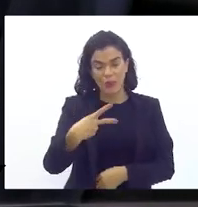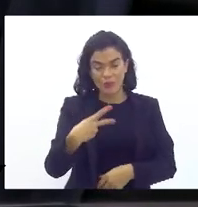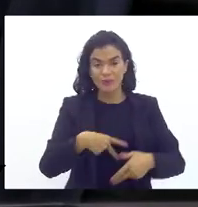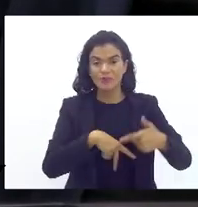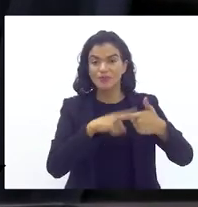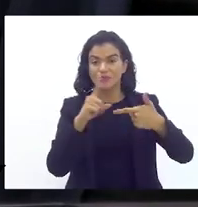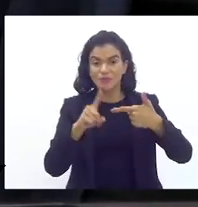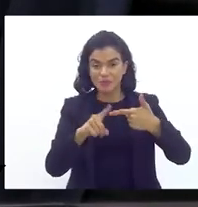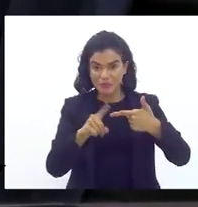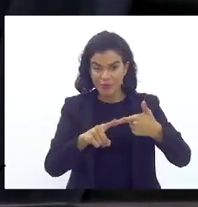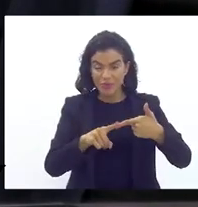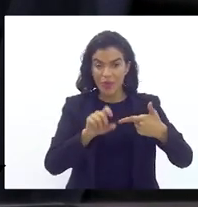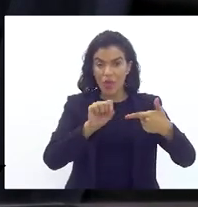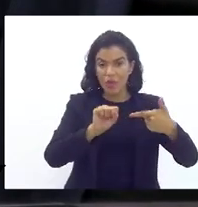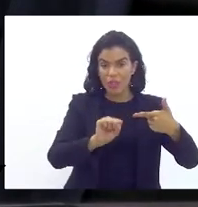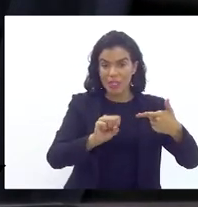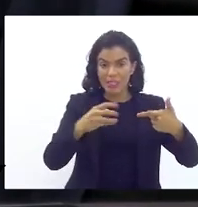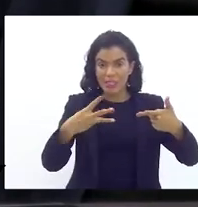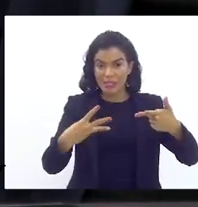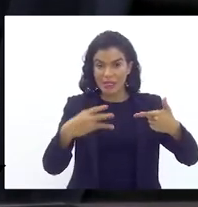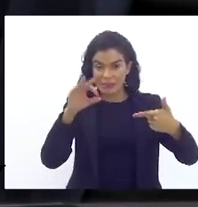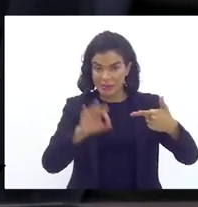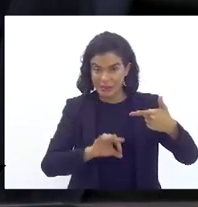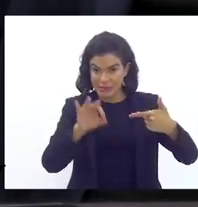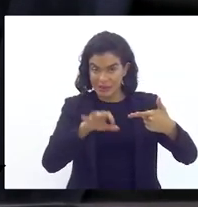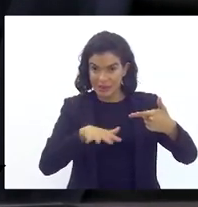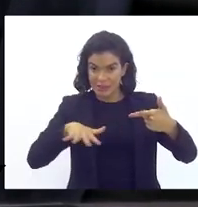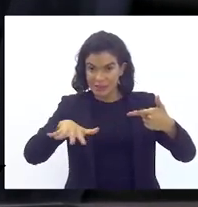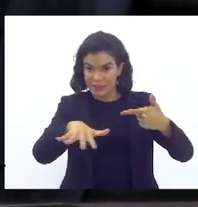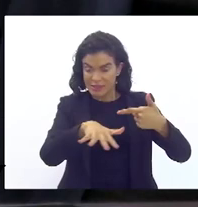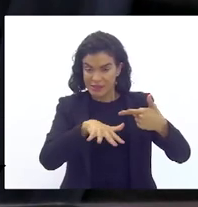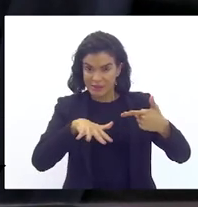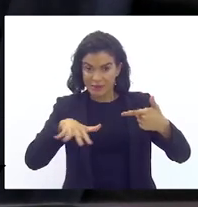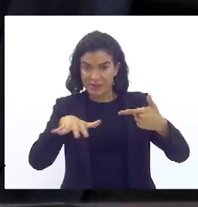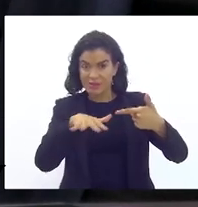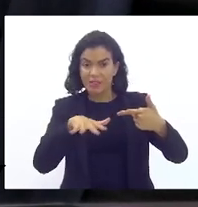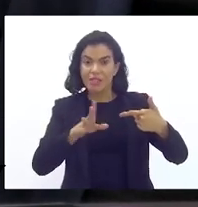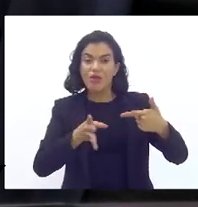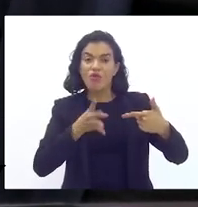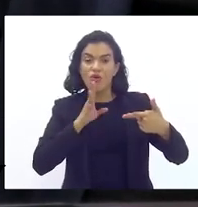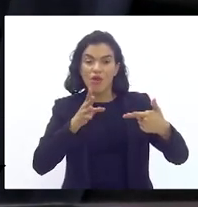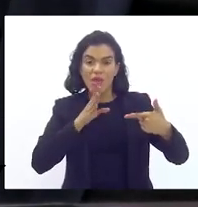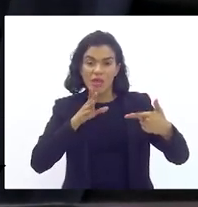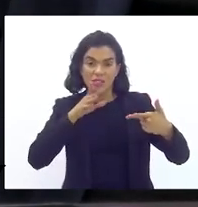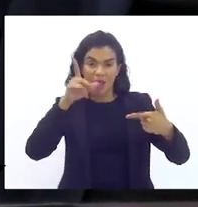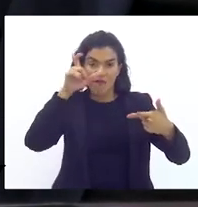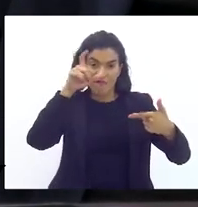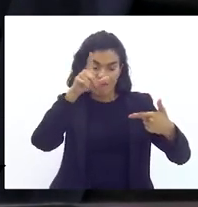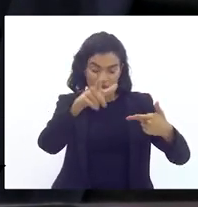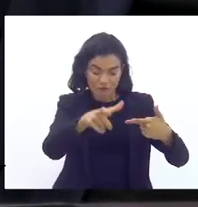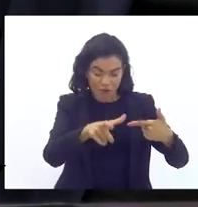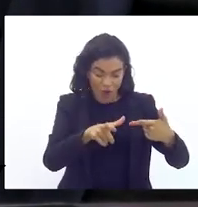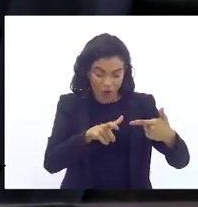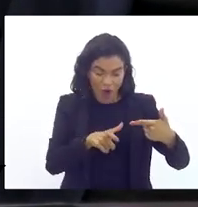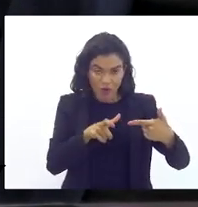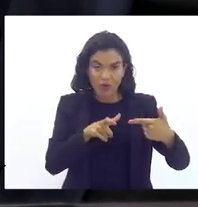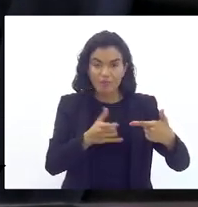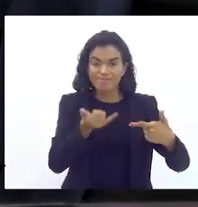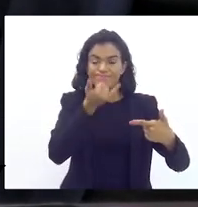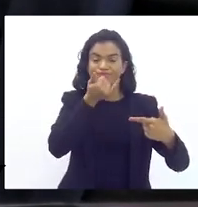em 83% dos casos de reconhecimento equivocado